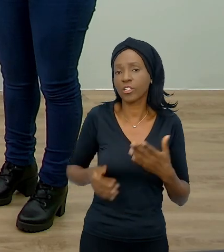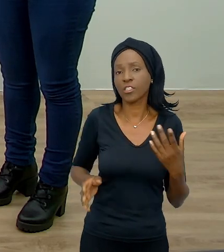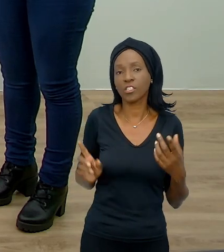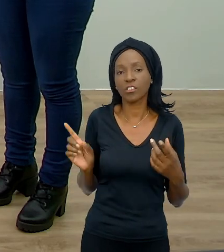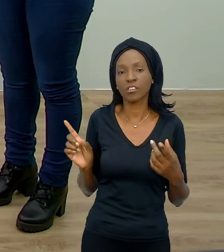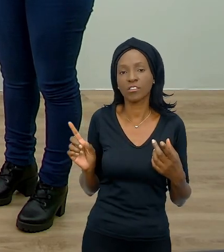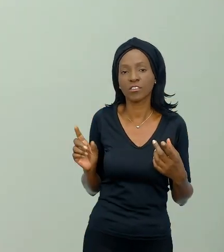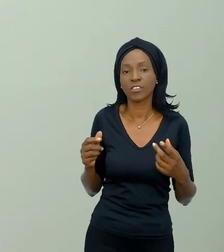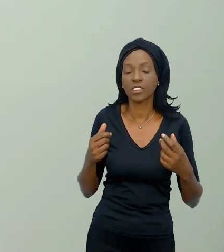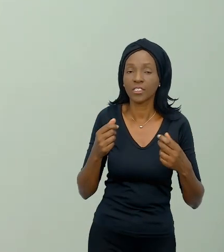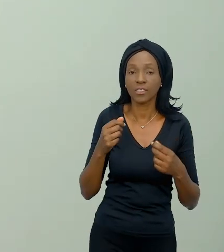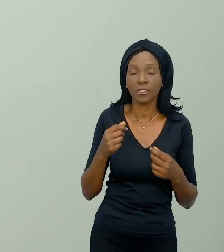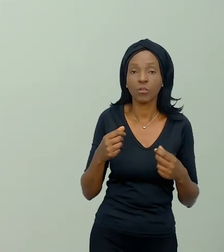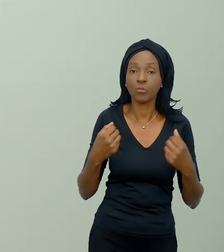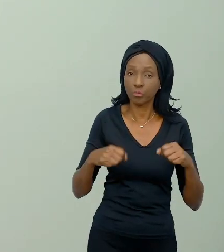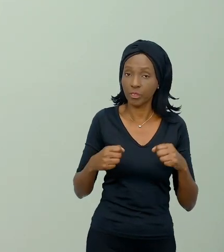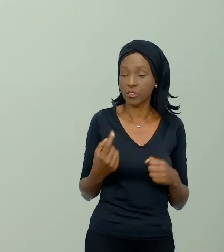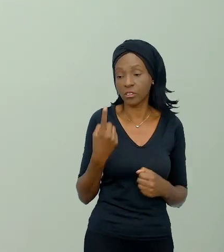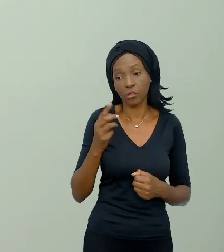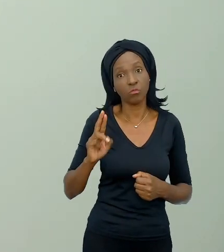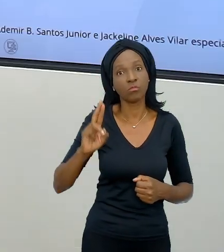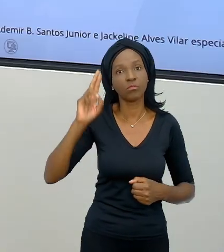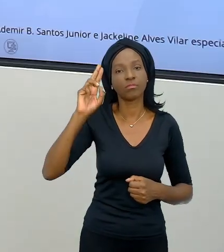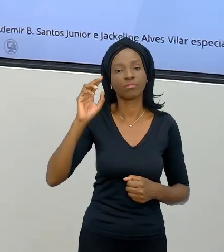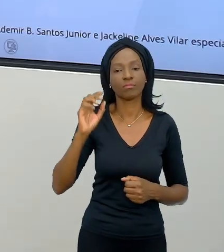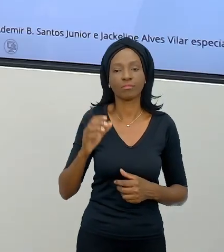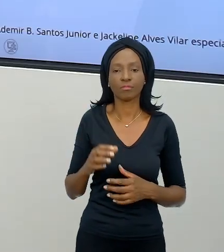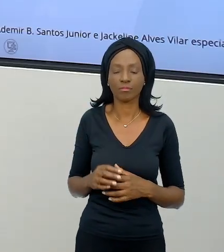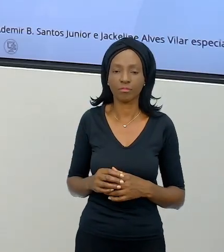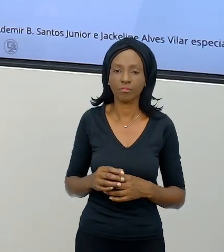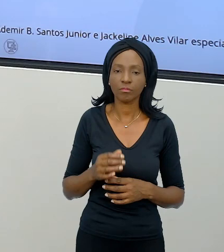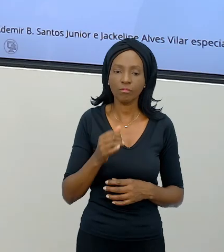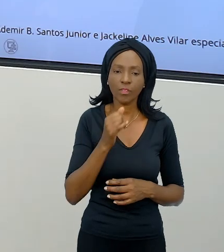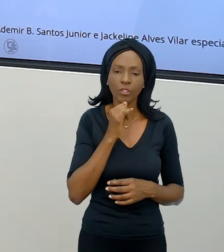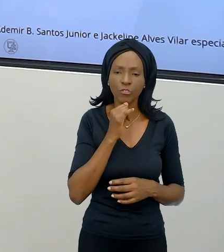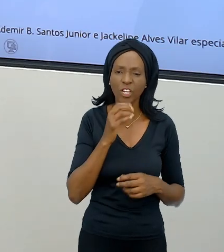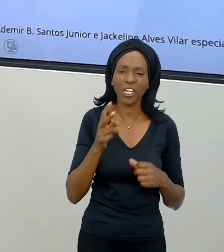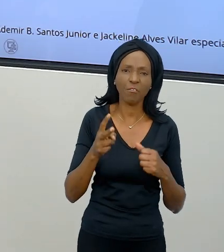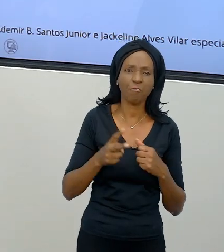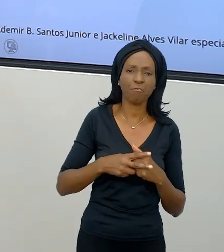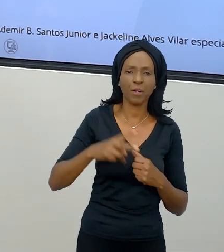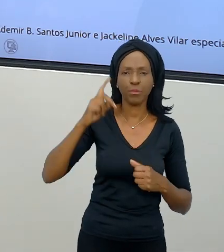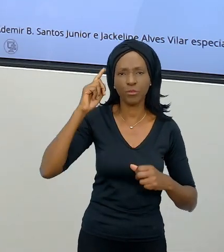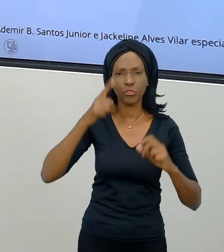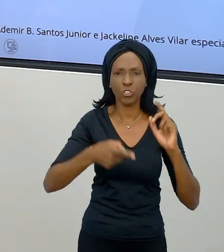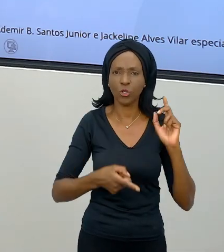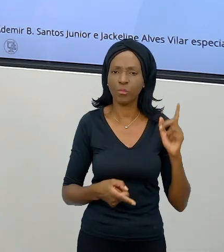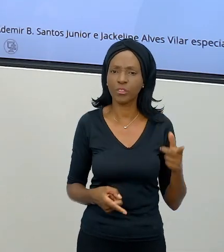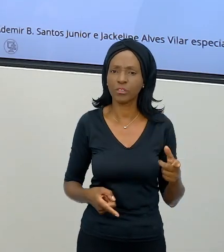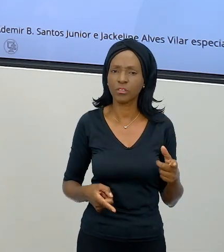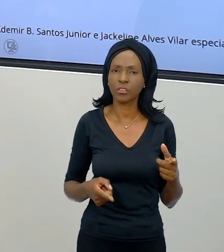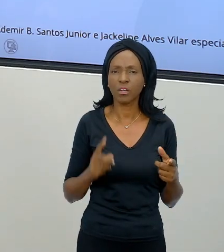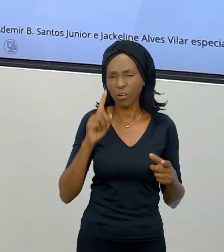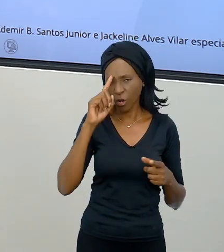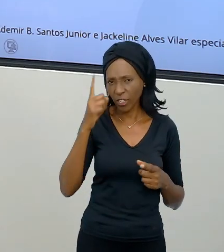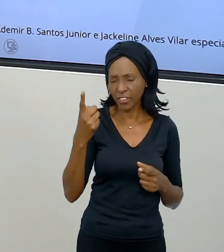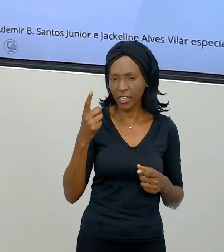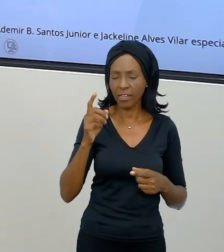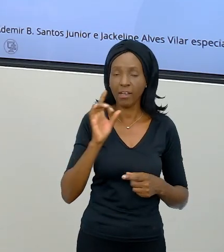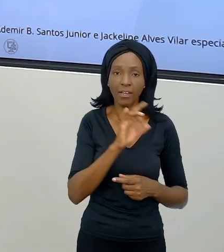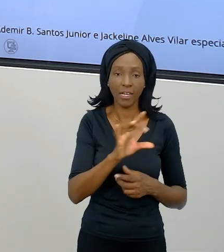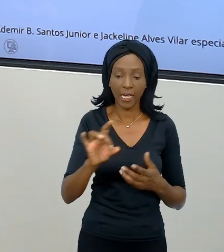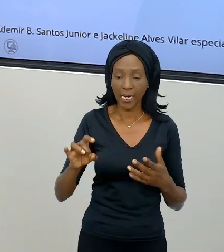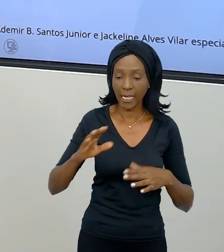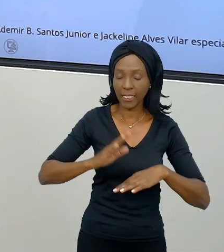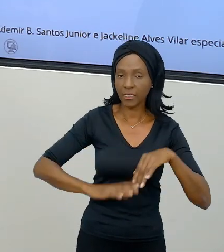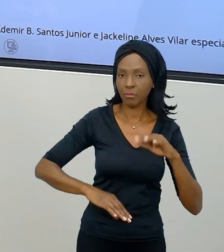de comando é interessante. Quando a gente fala aqui, professores, em verbo de comando, a ideia é o seguinte: cada habilidade, ela tem ali o seu